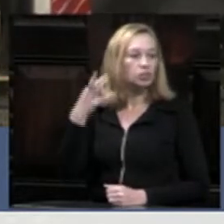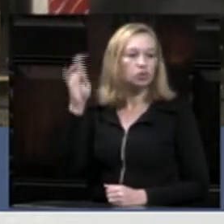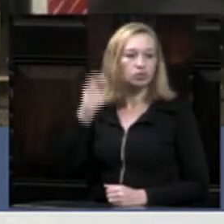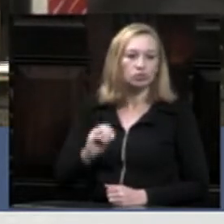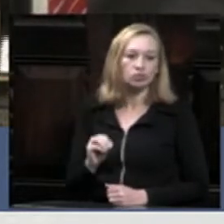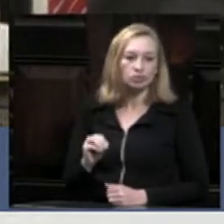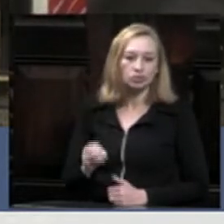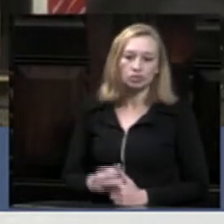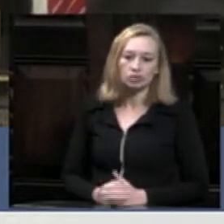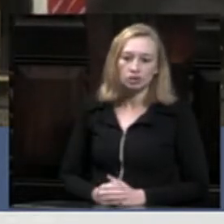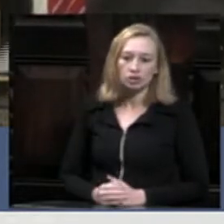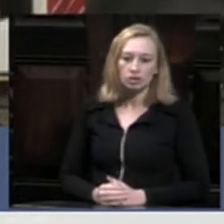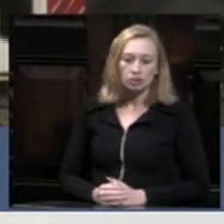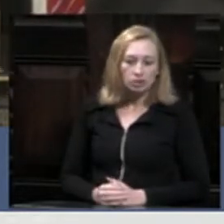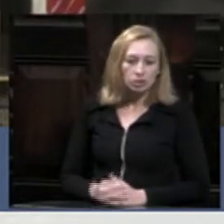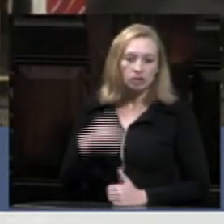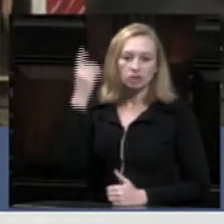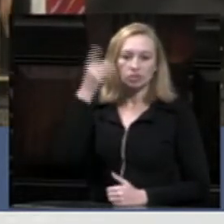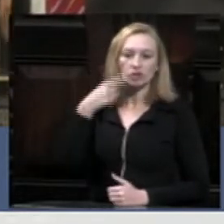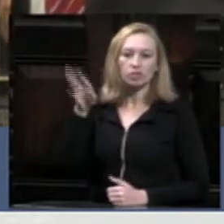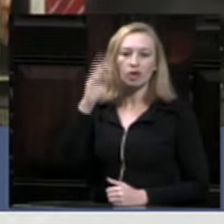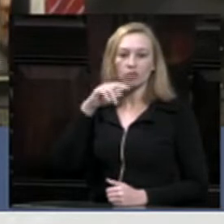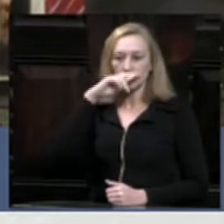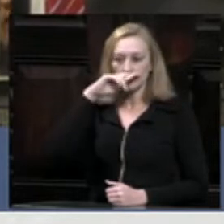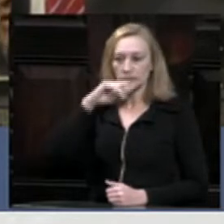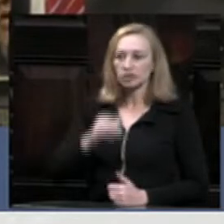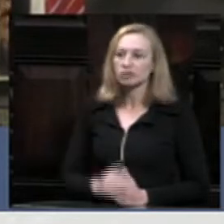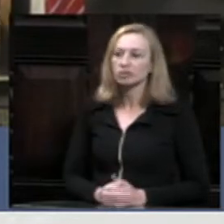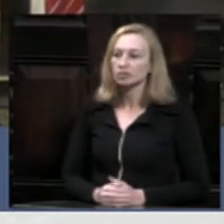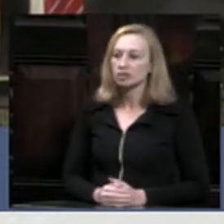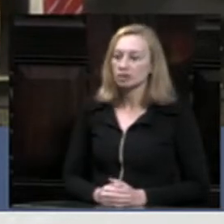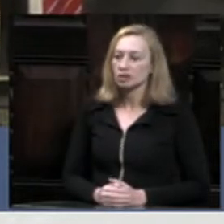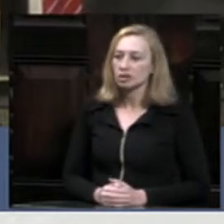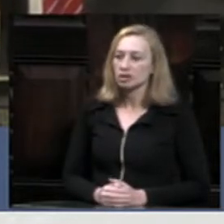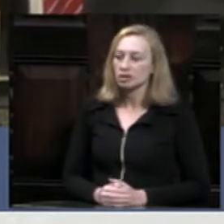Dauari. Deputado Paulo Ramos.